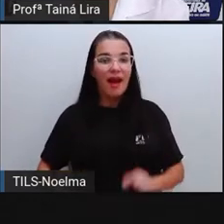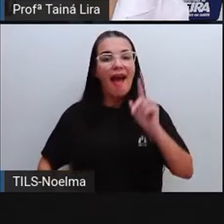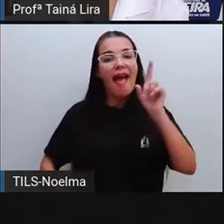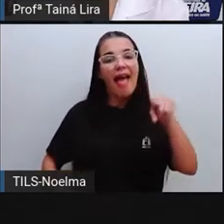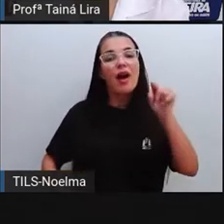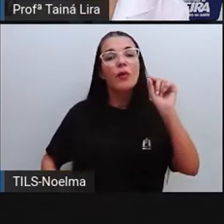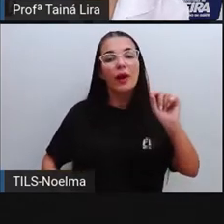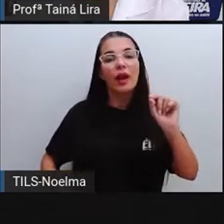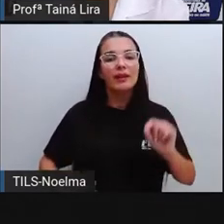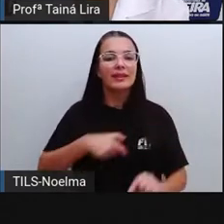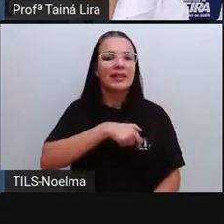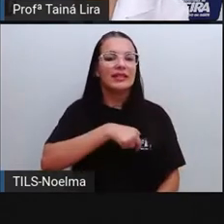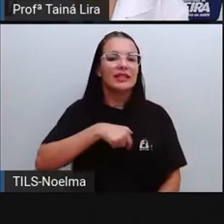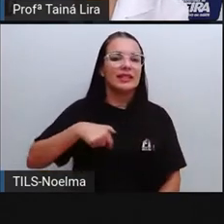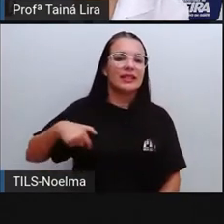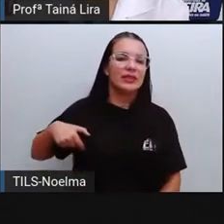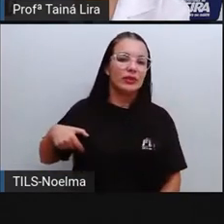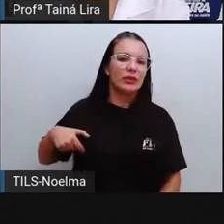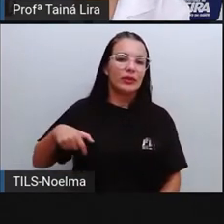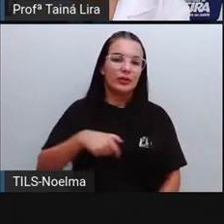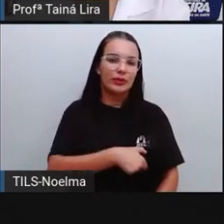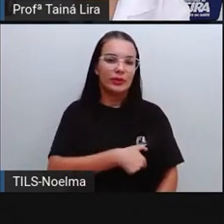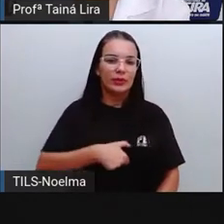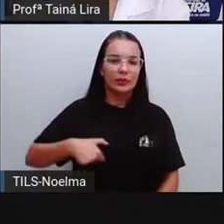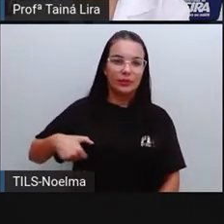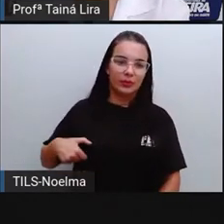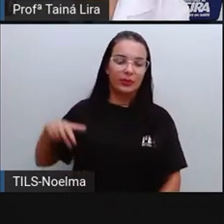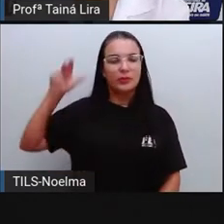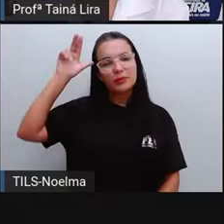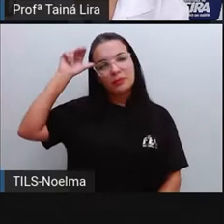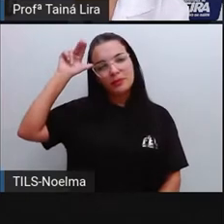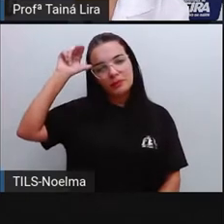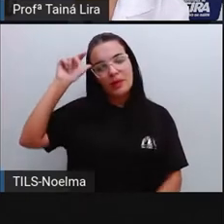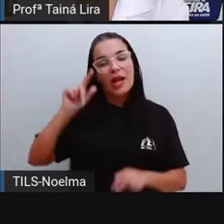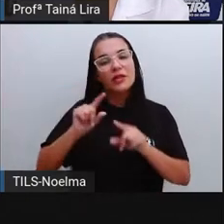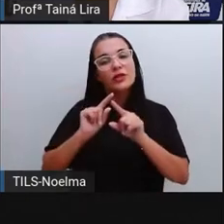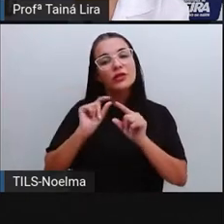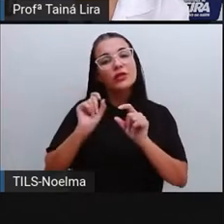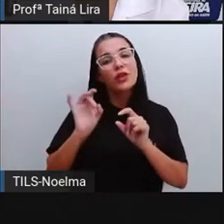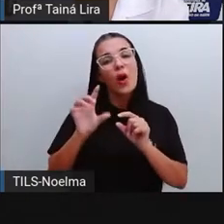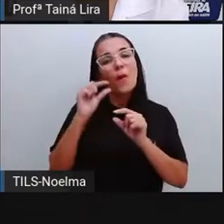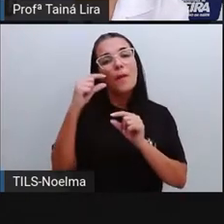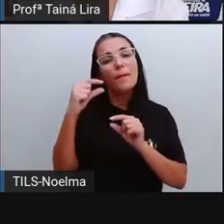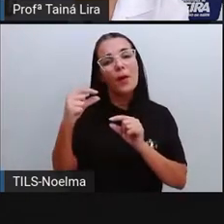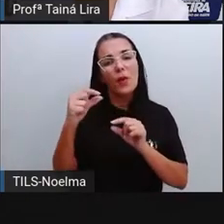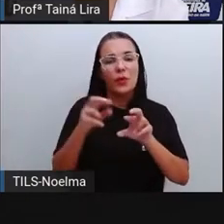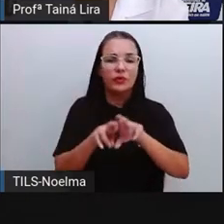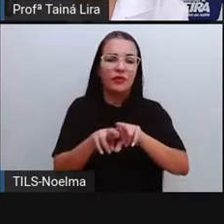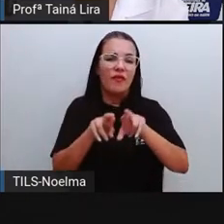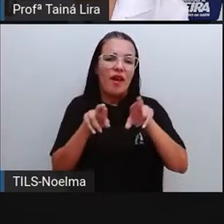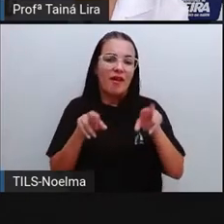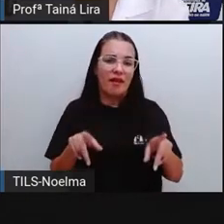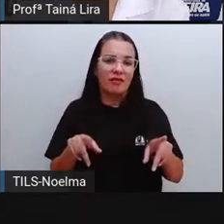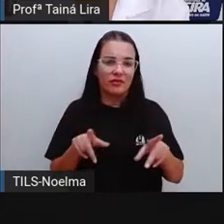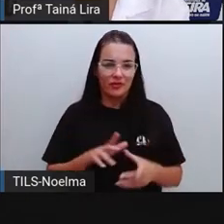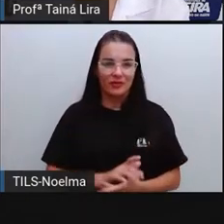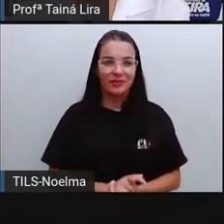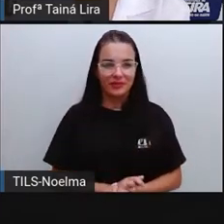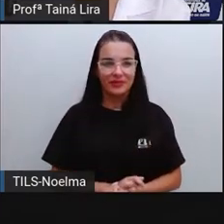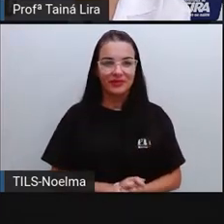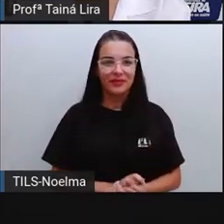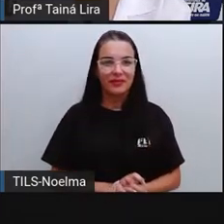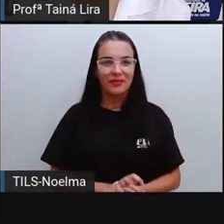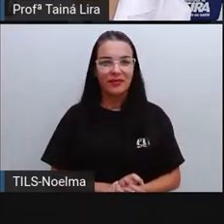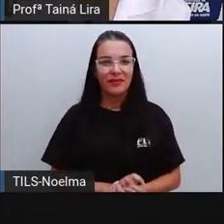listras todas na vertical, todas em pé, esta zebra tem as listras, ó, na horizontal, todas deitadas, tá? E